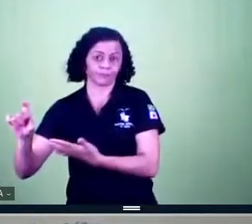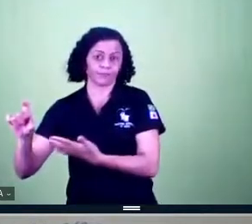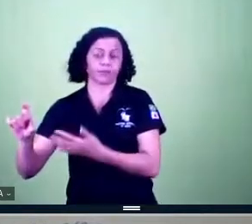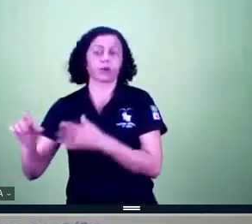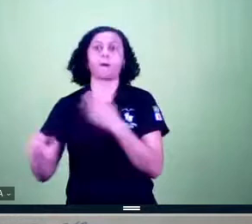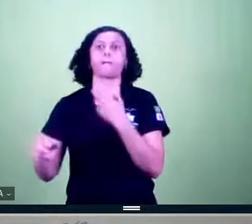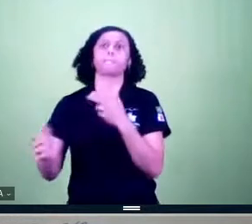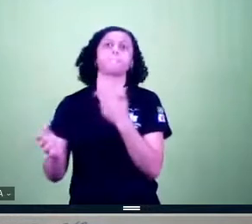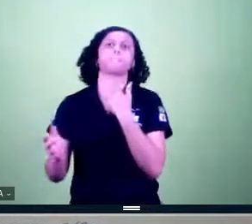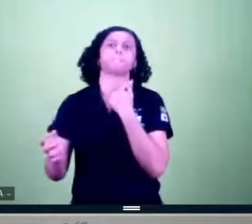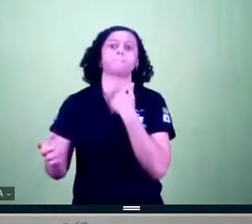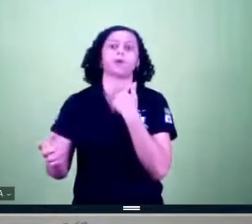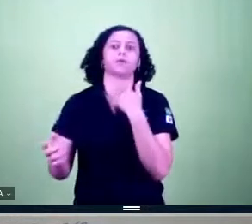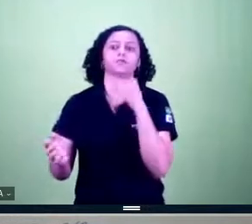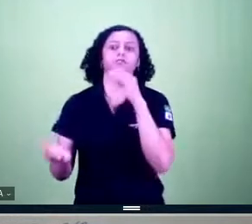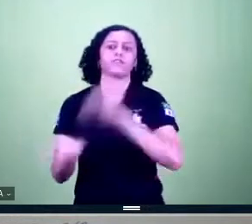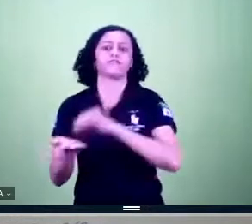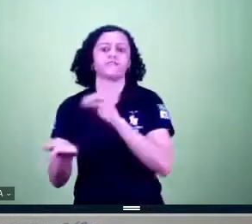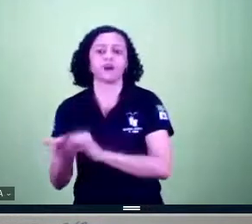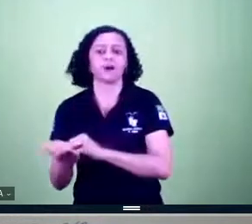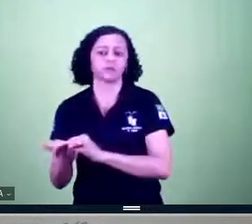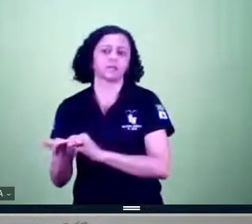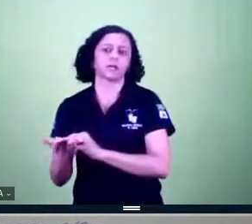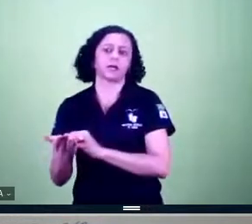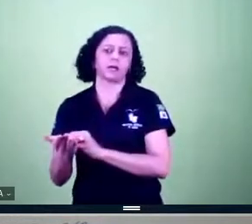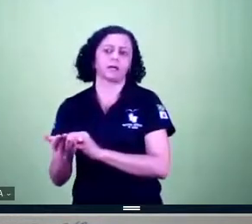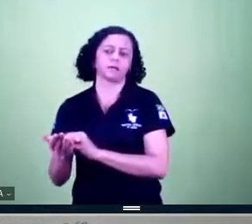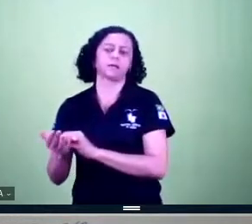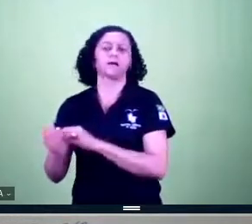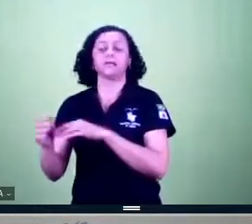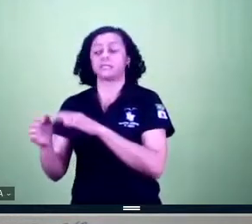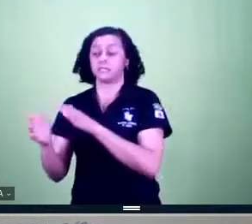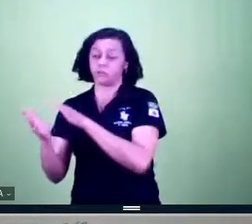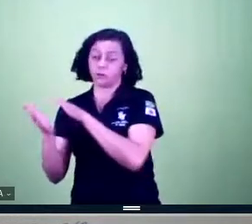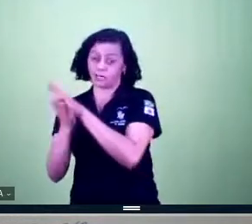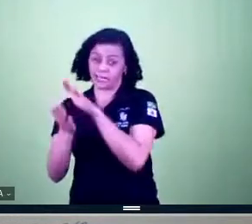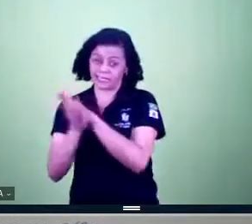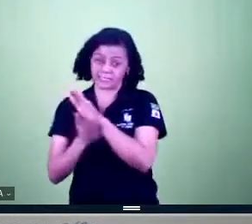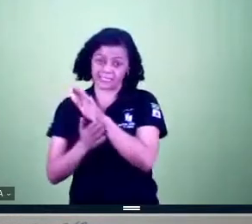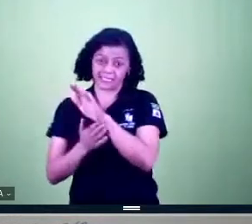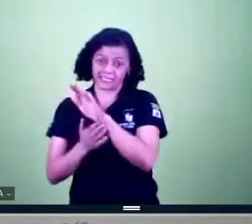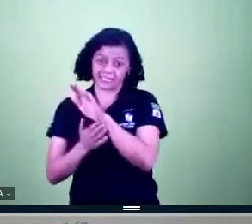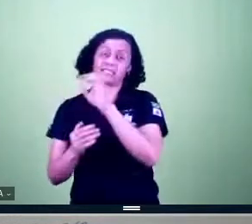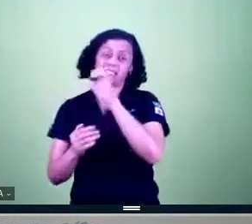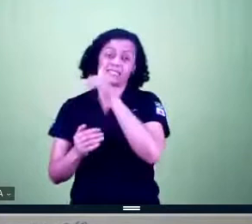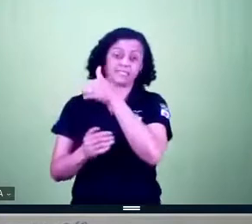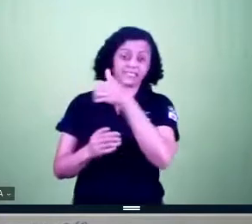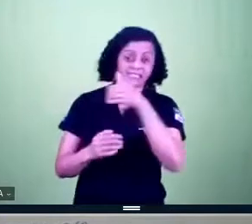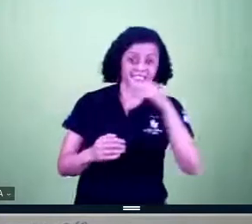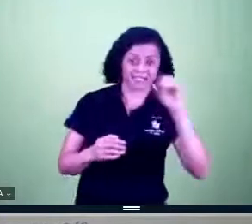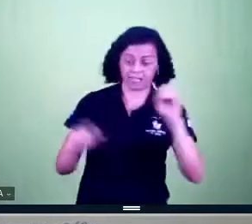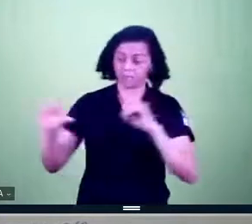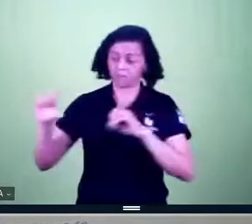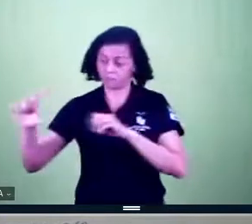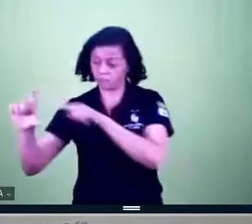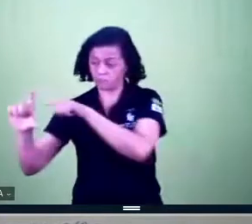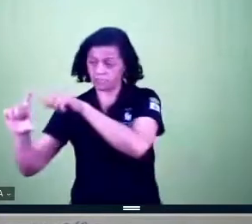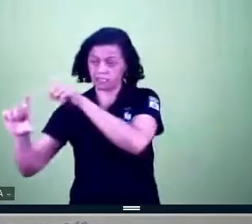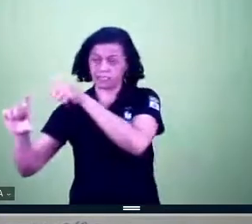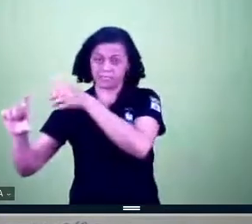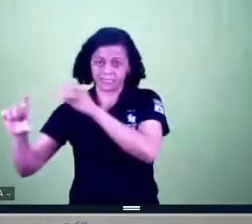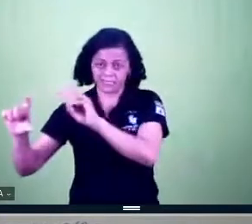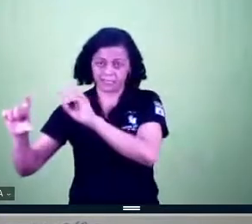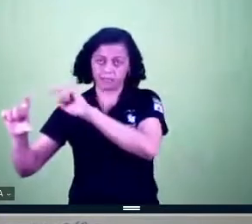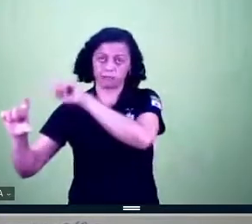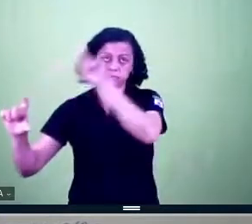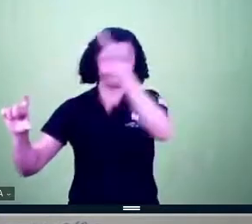tensão sobrando. Se eu sair com 100, eu tenho que chegar com 0. Essa é a lógica de circuitos elétricos. Tranquilo,